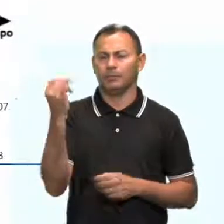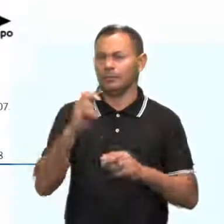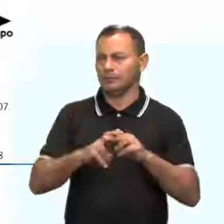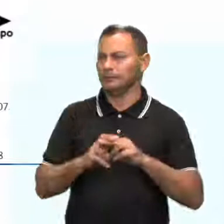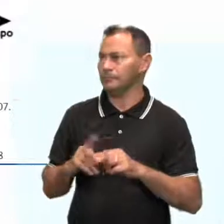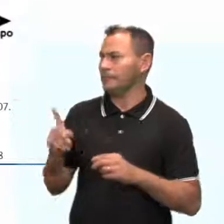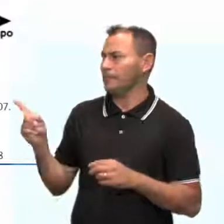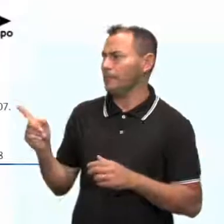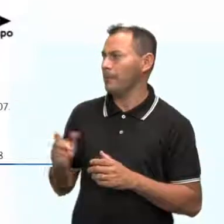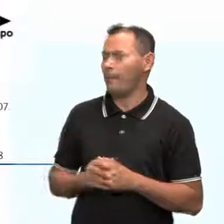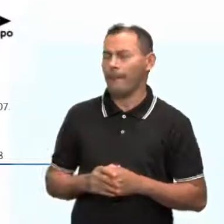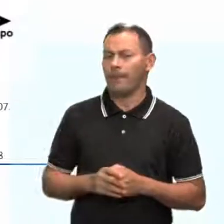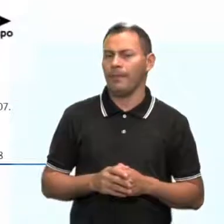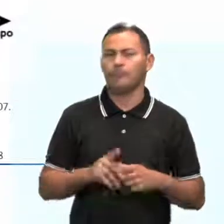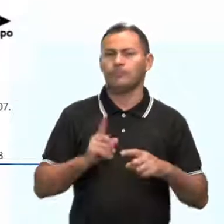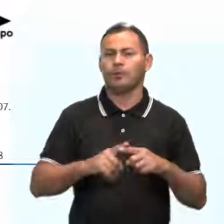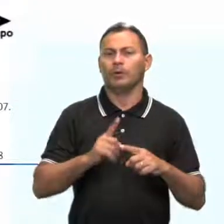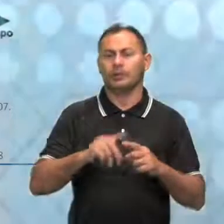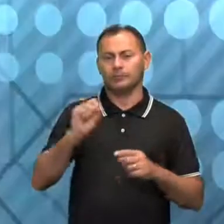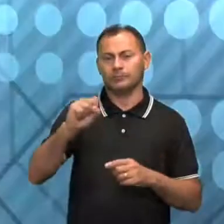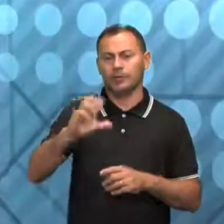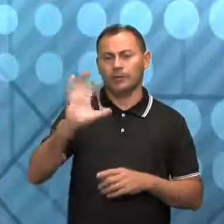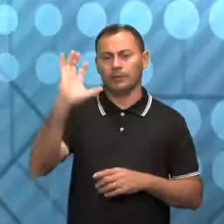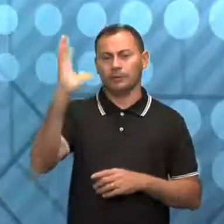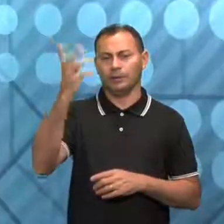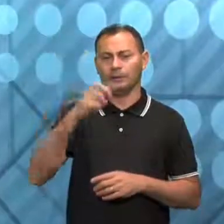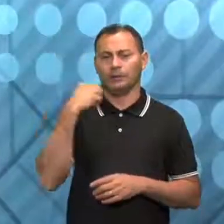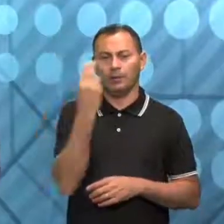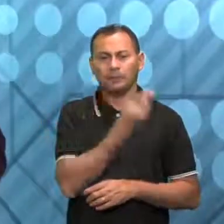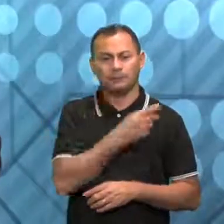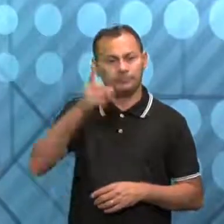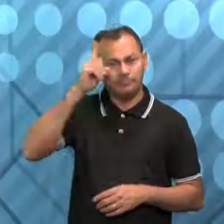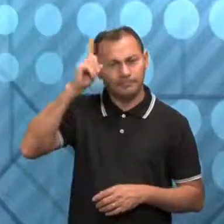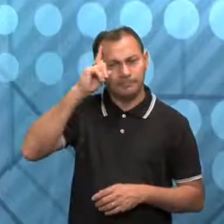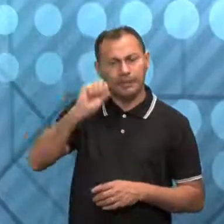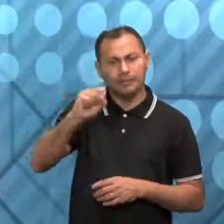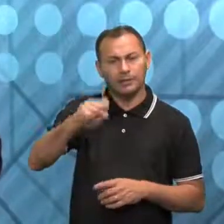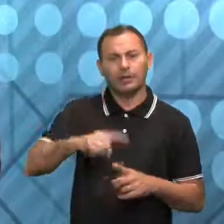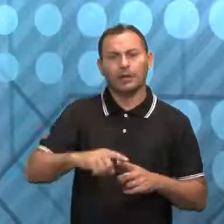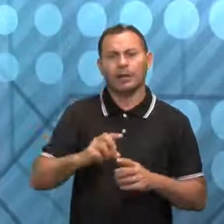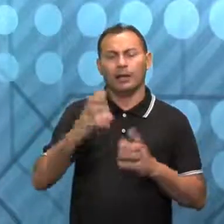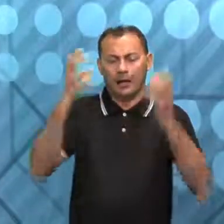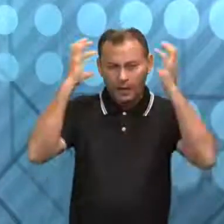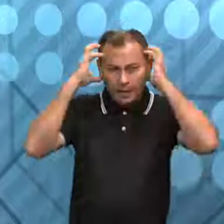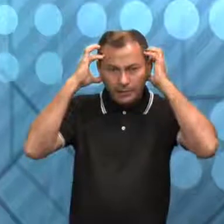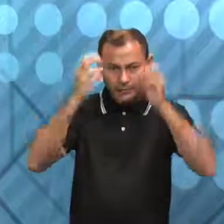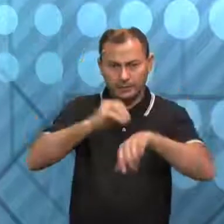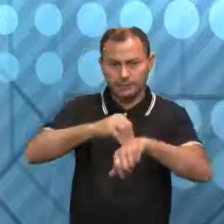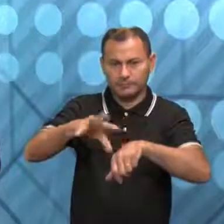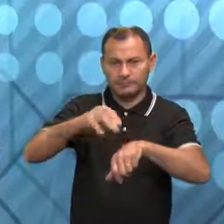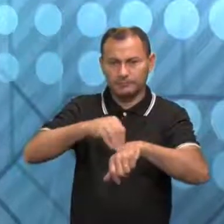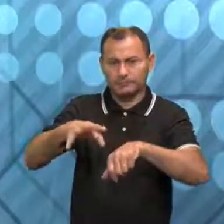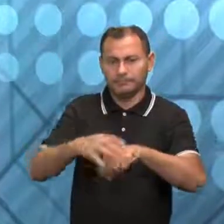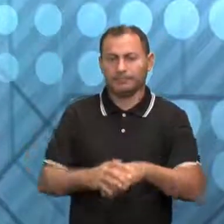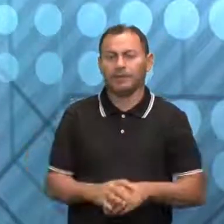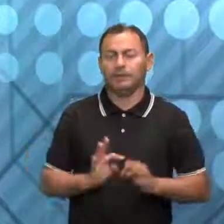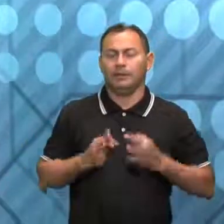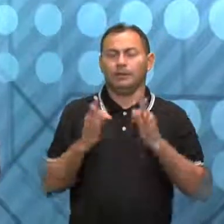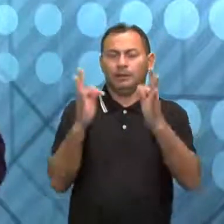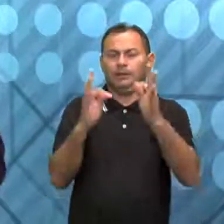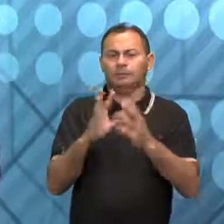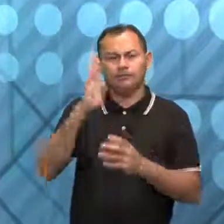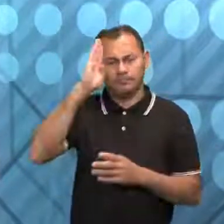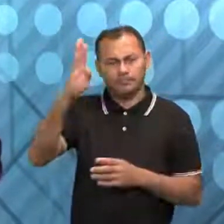importante, porque é assim mesmo que acontece no nosso dia a dia, é assim mesmo que as rádios transmitem. As